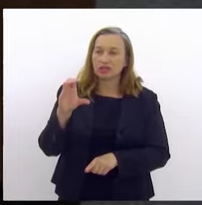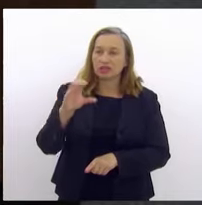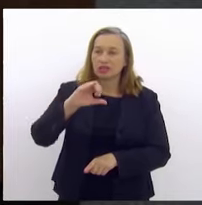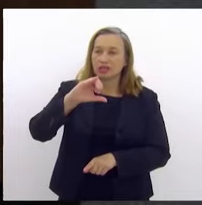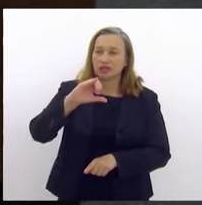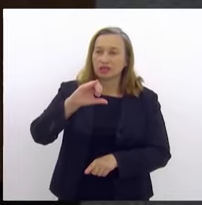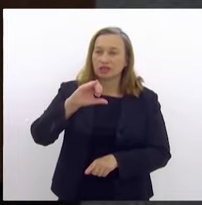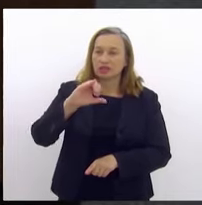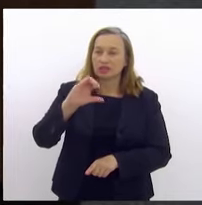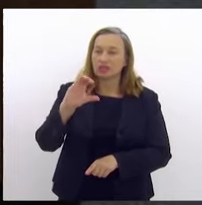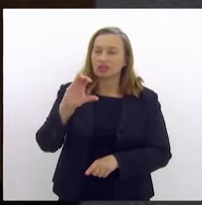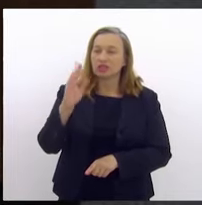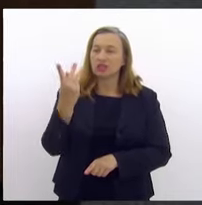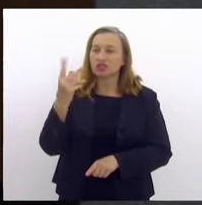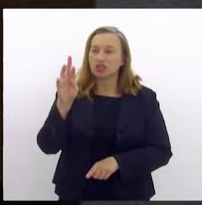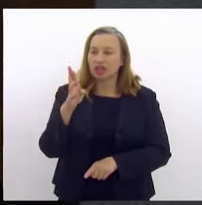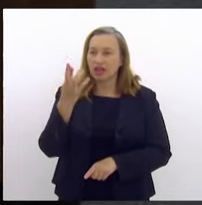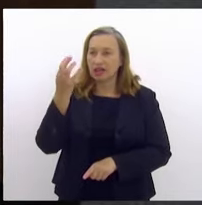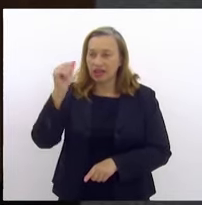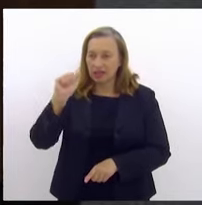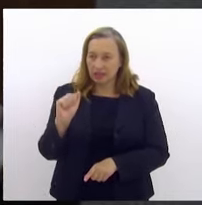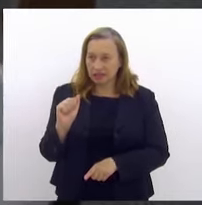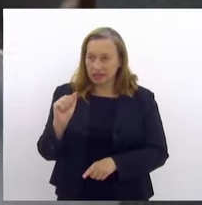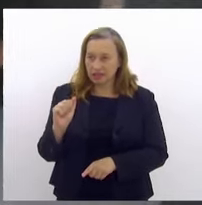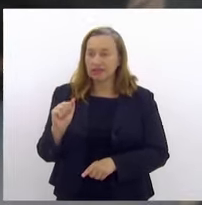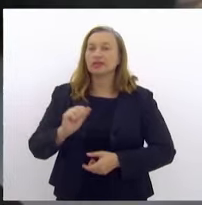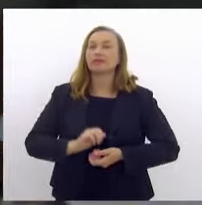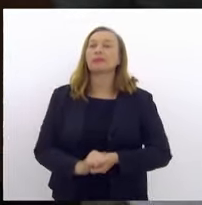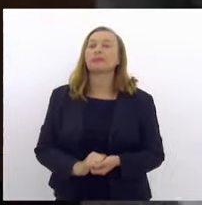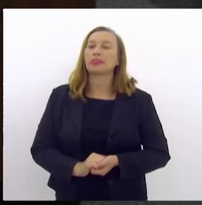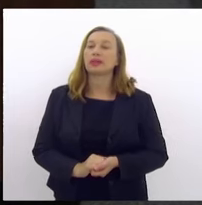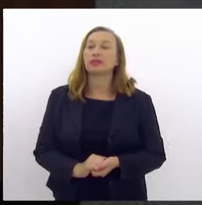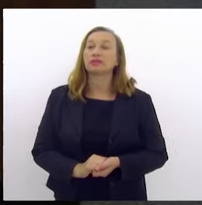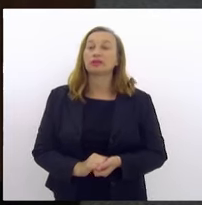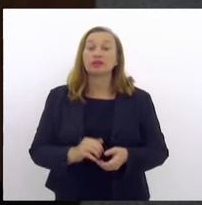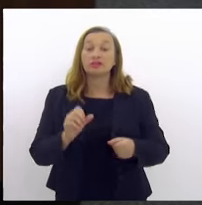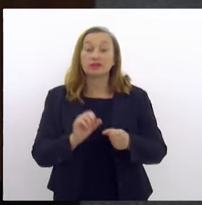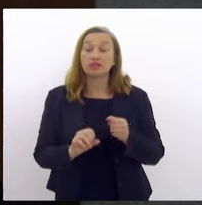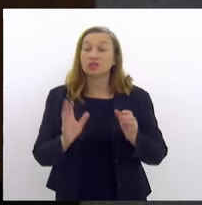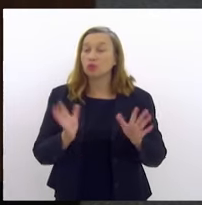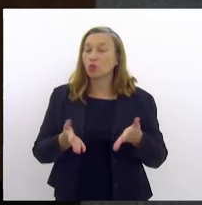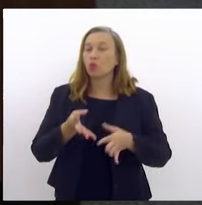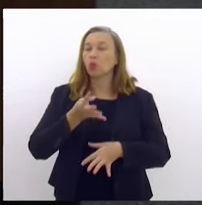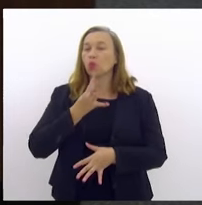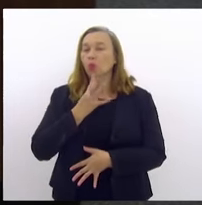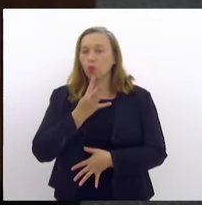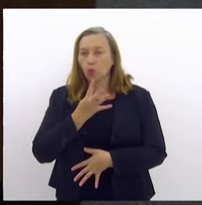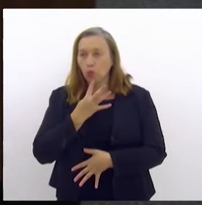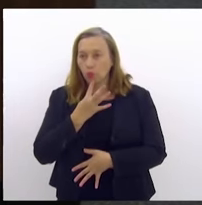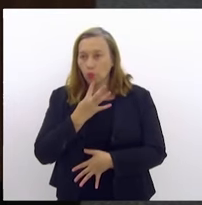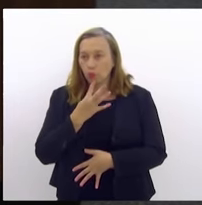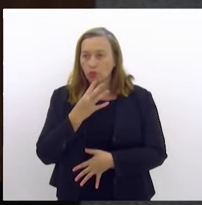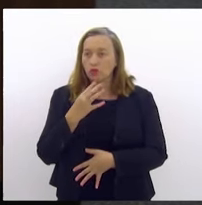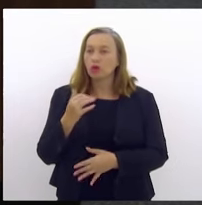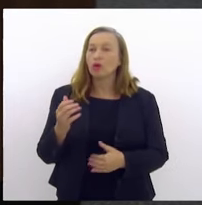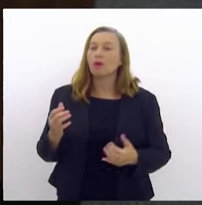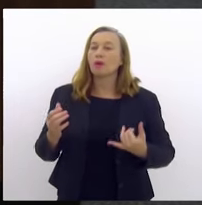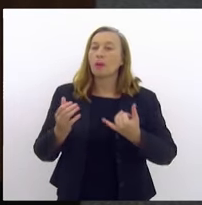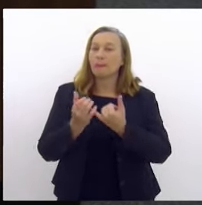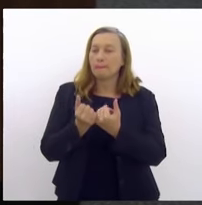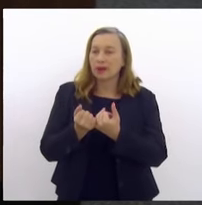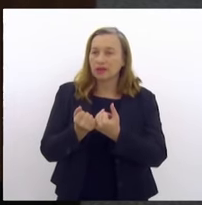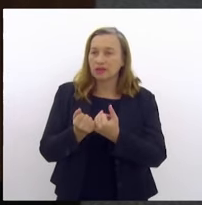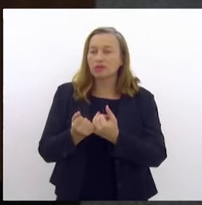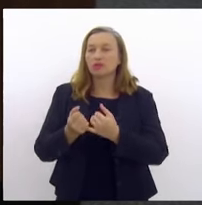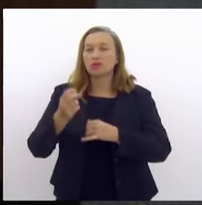o Caminho Niemeyer da cidade de Niterói. O que a gente está fazendo hoje é reconhecer como patrimônio